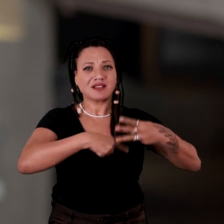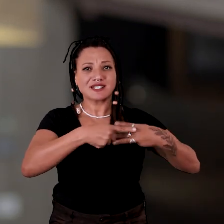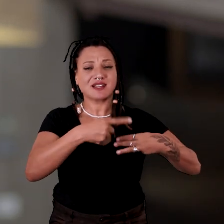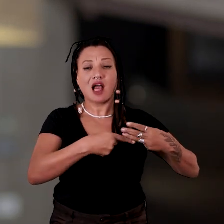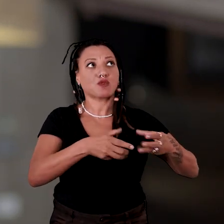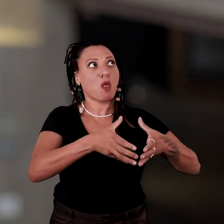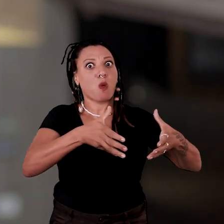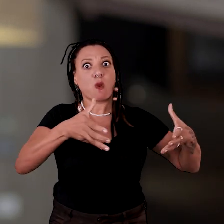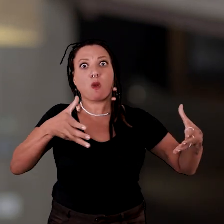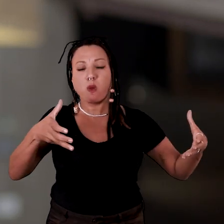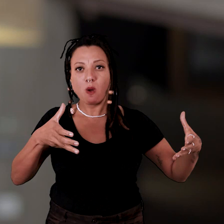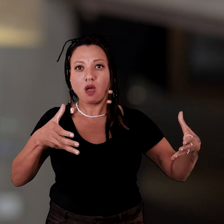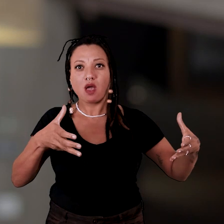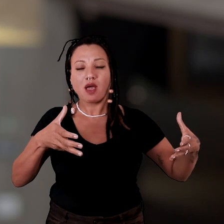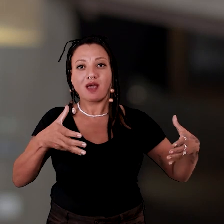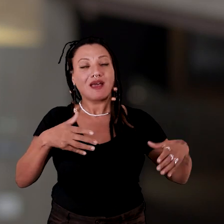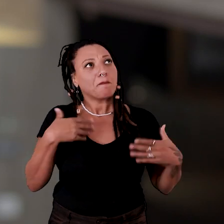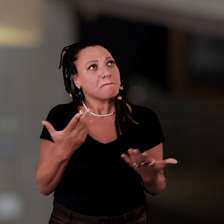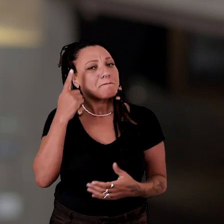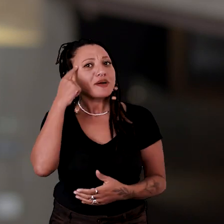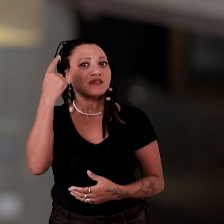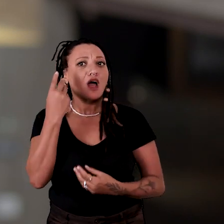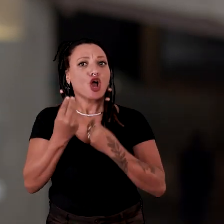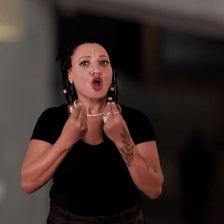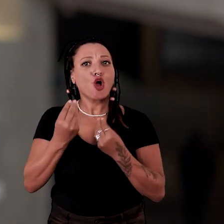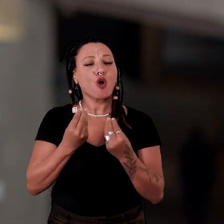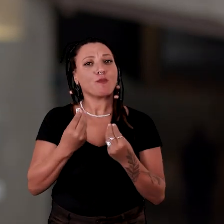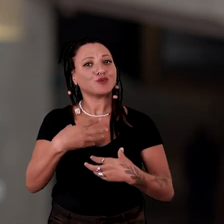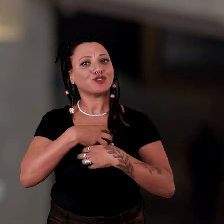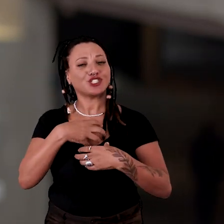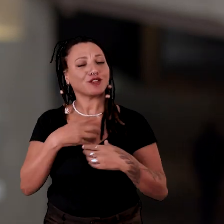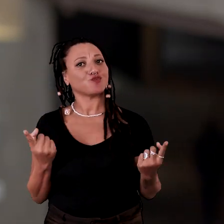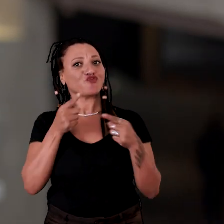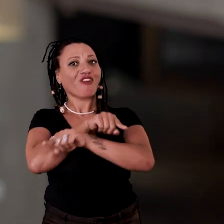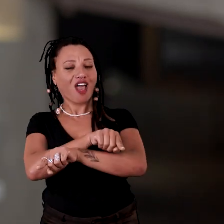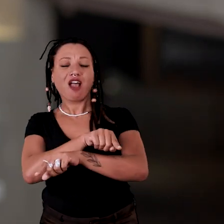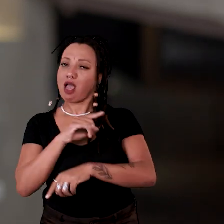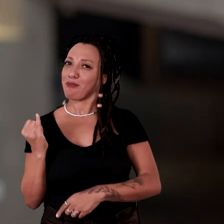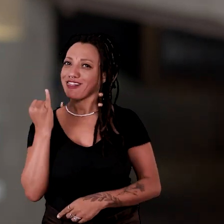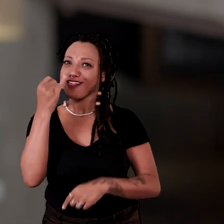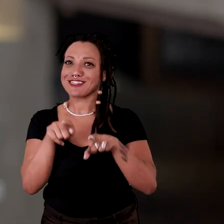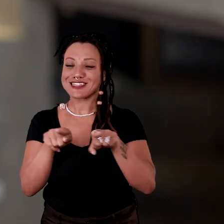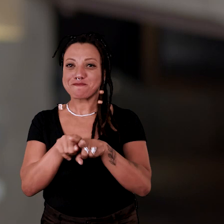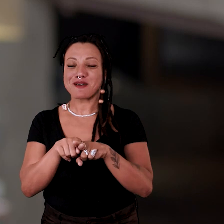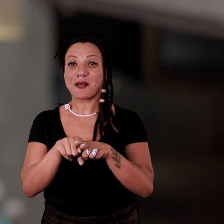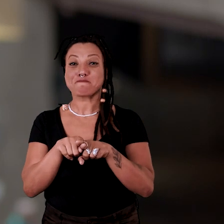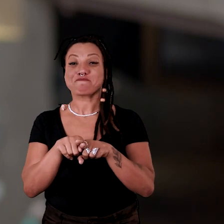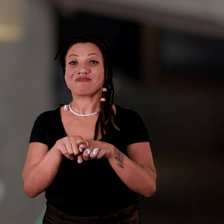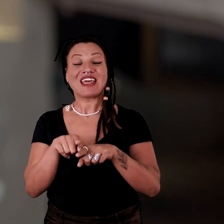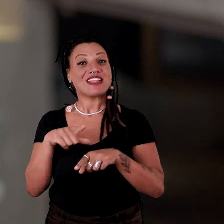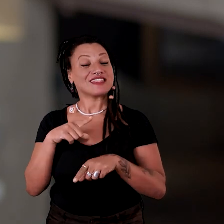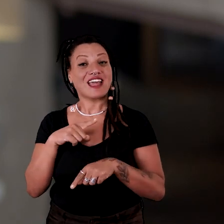recicláveis, talvez não tão grande quanto se esperaria para um modelo em escala. A ideia do projeto é justamente pensar um espaço